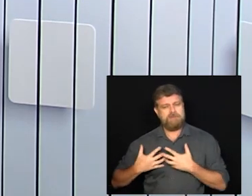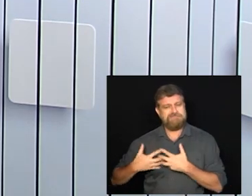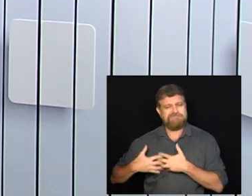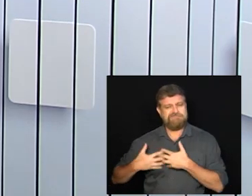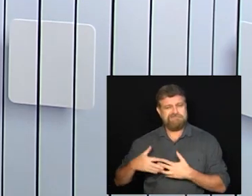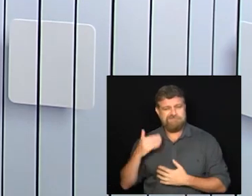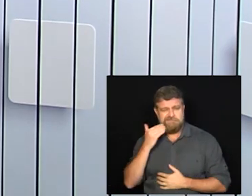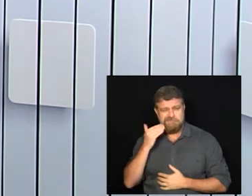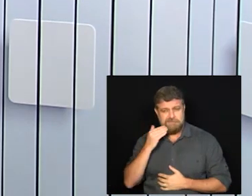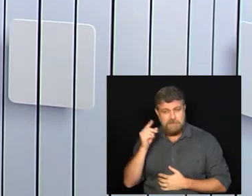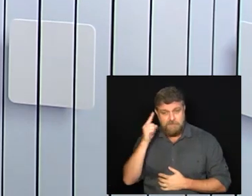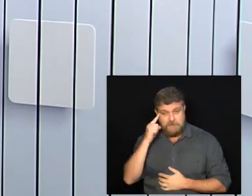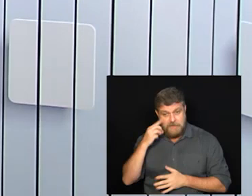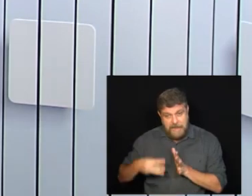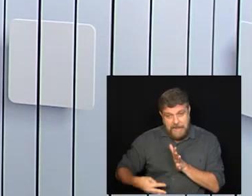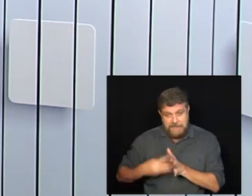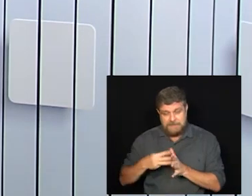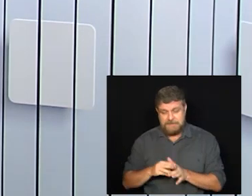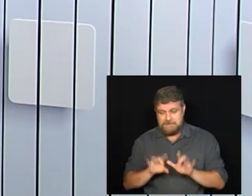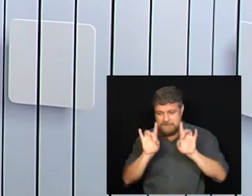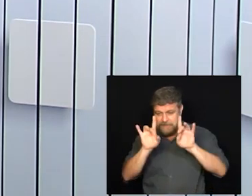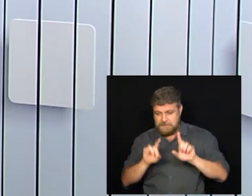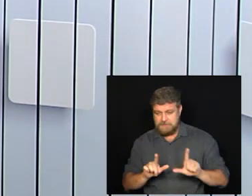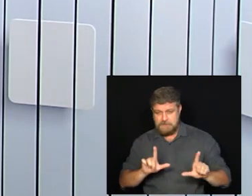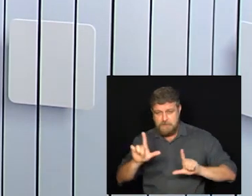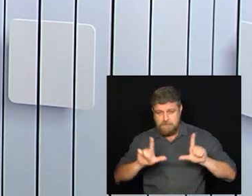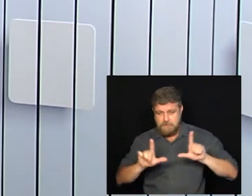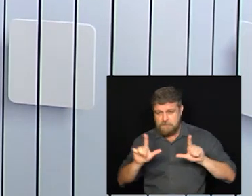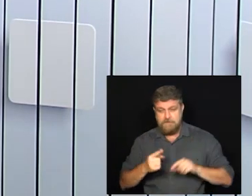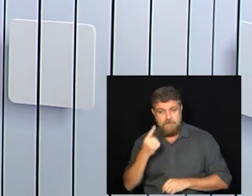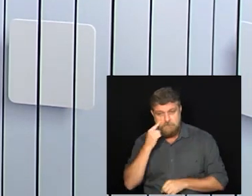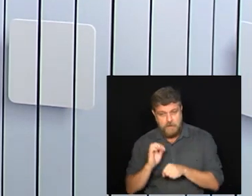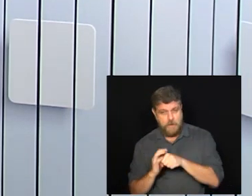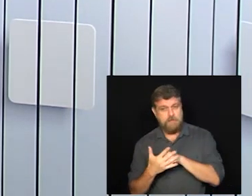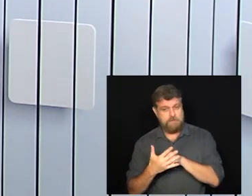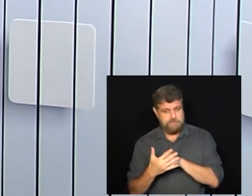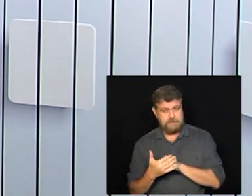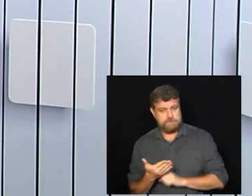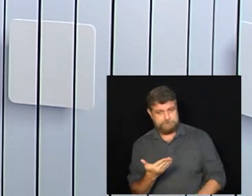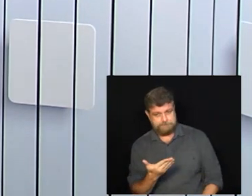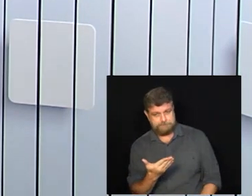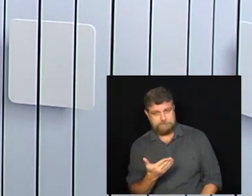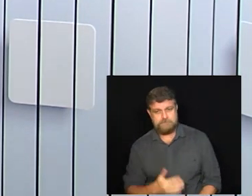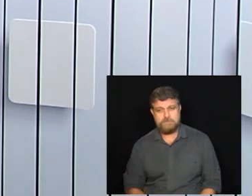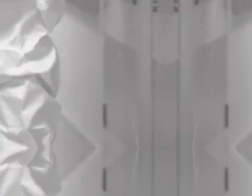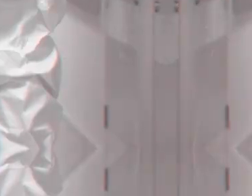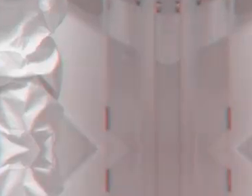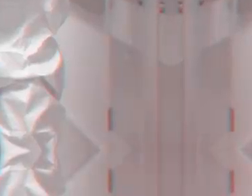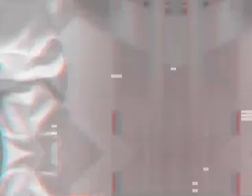então, a terceira reportagem especial da nossa série sobre Covid-19.